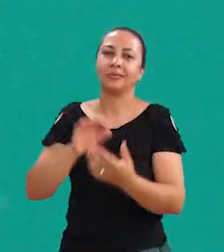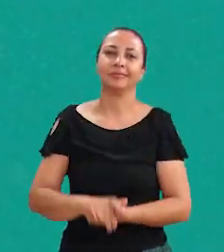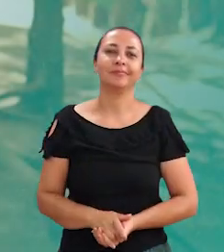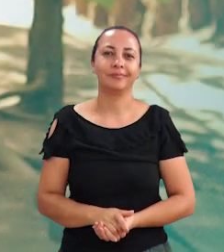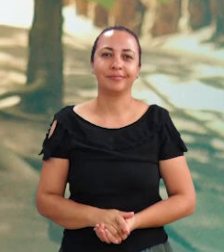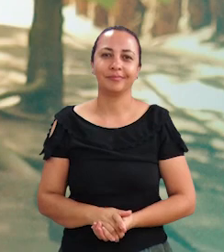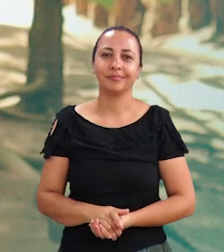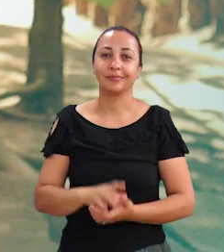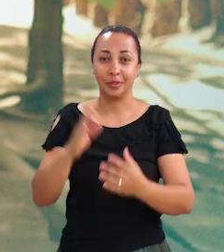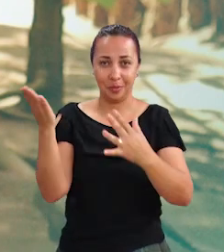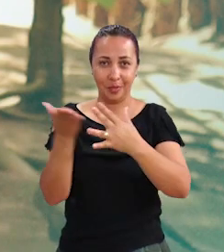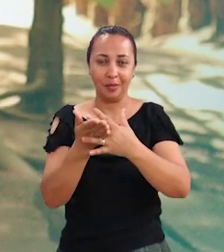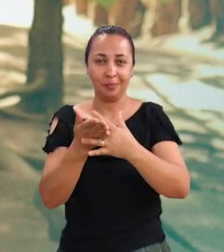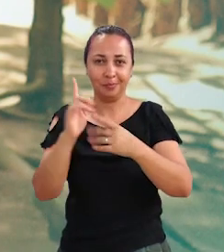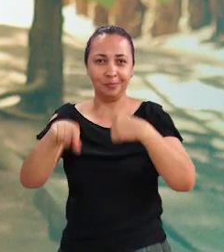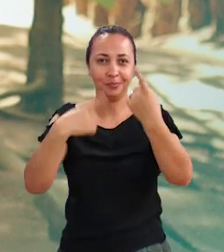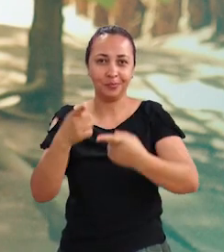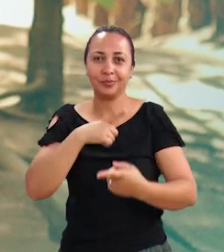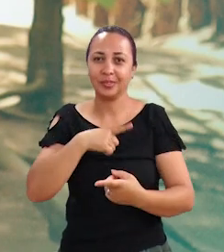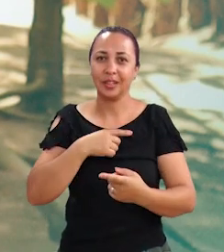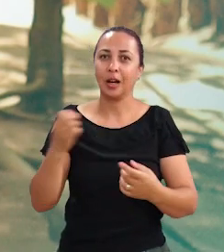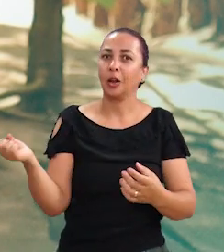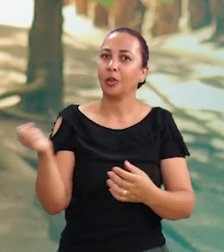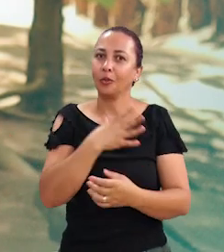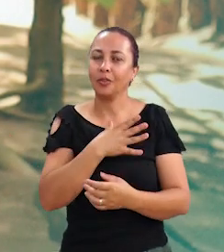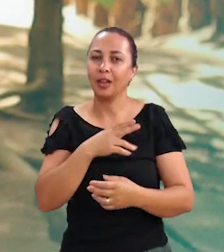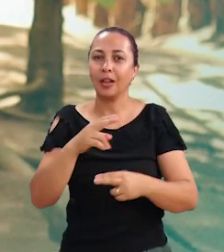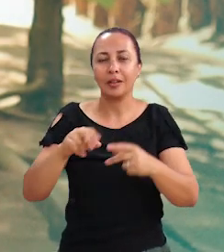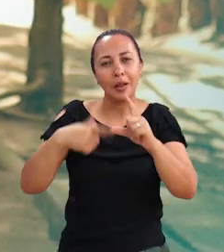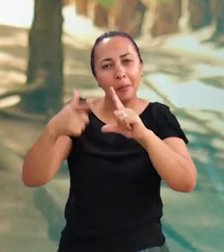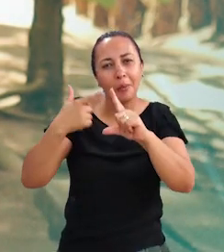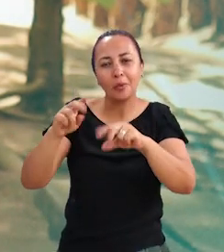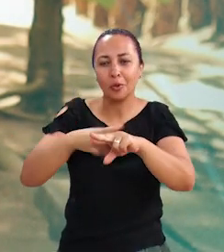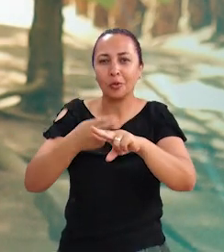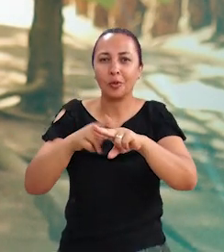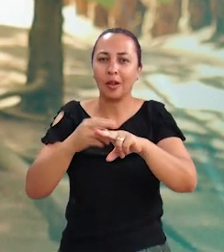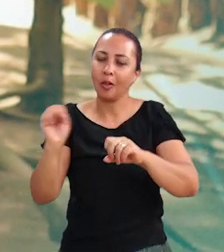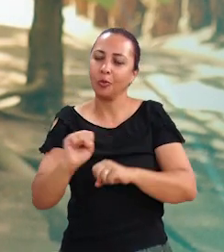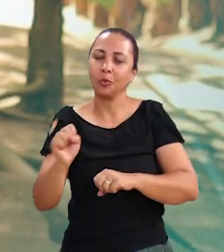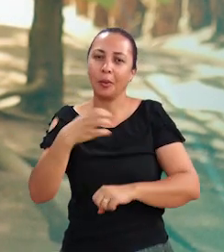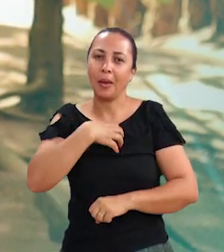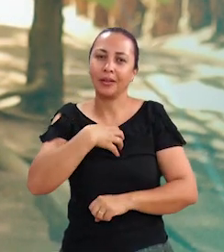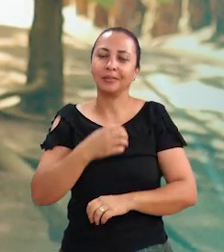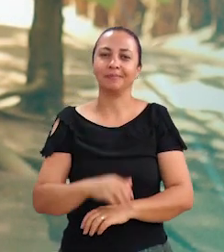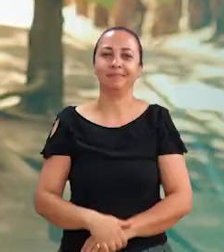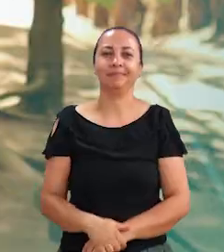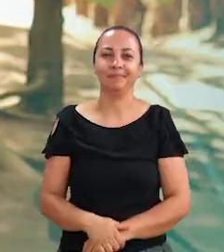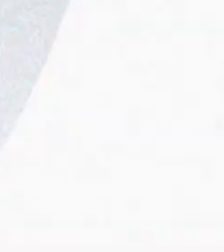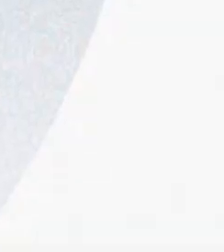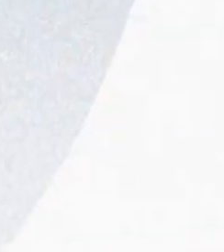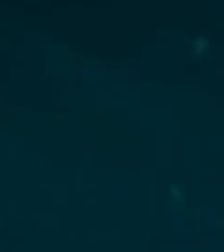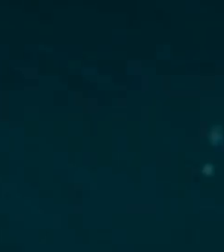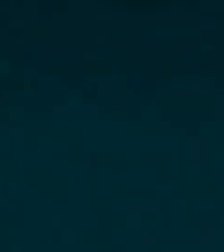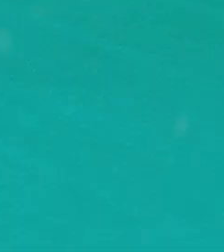remoto. A seguir, tem novidade na produção de chocolate no sul da Bahia. É depois do intervalo.